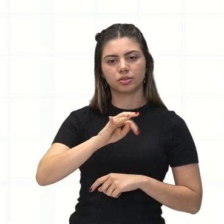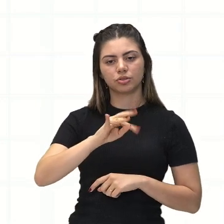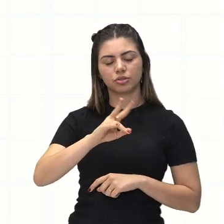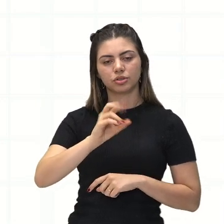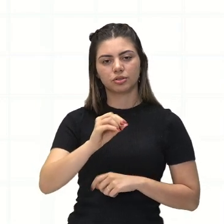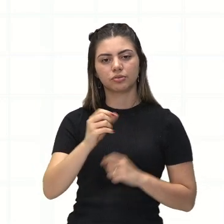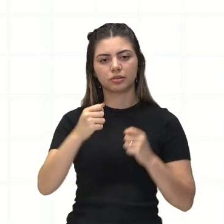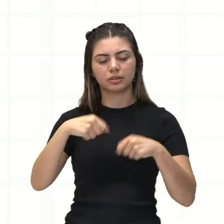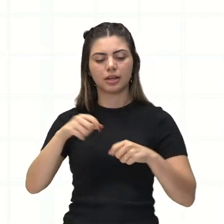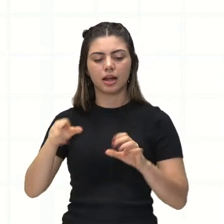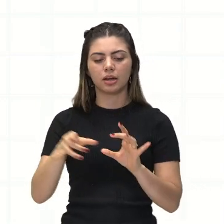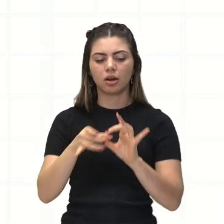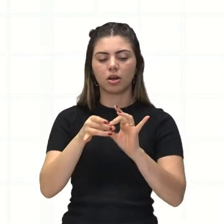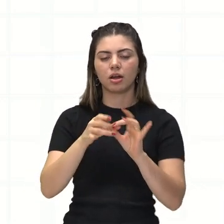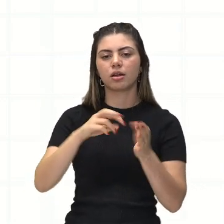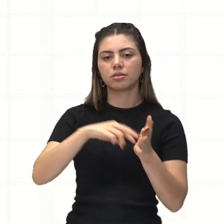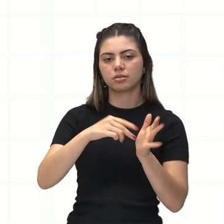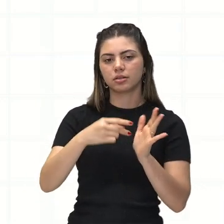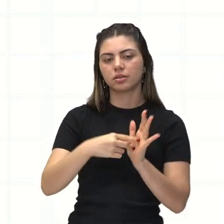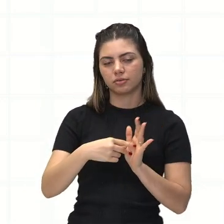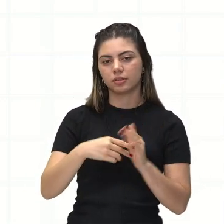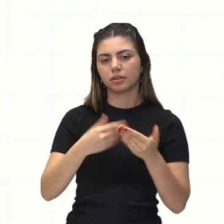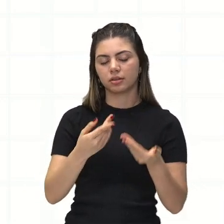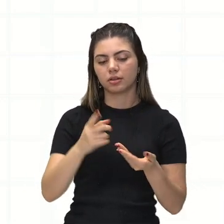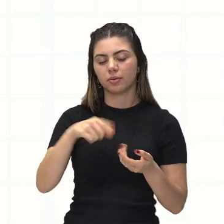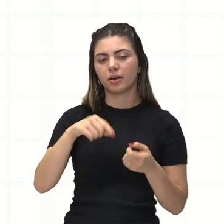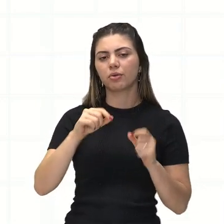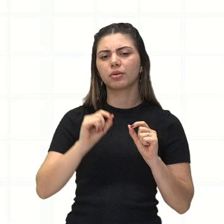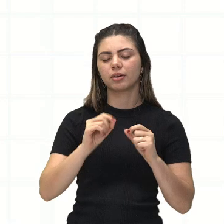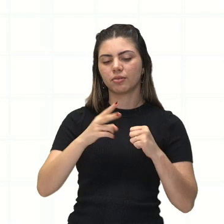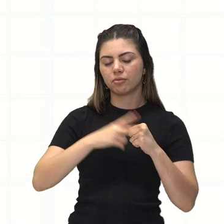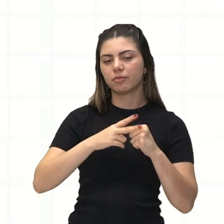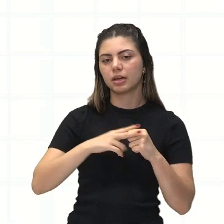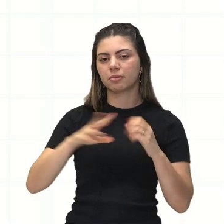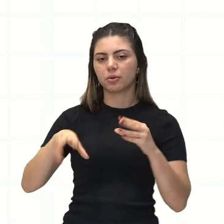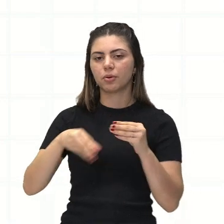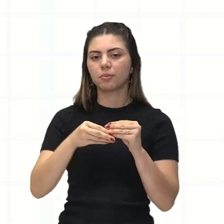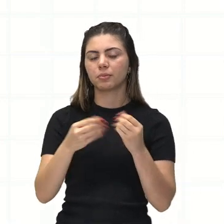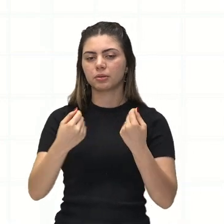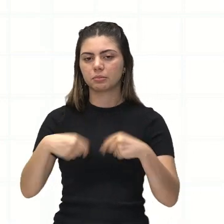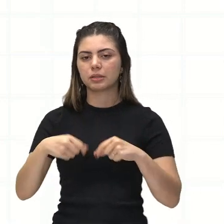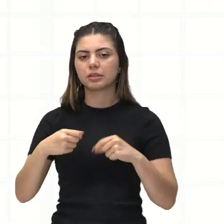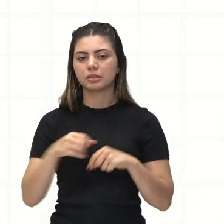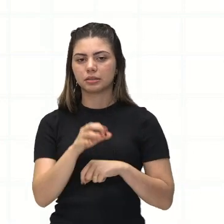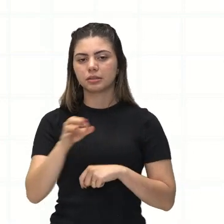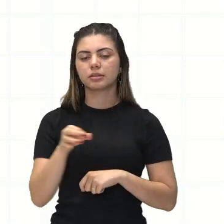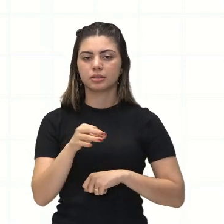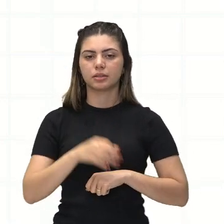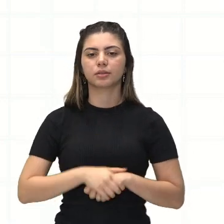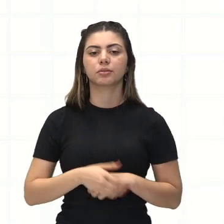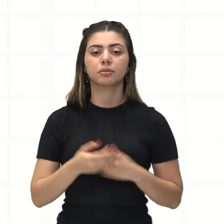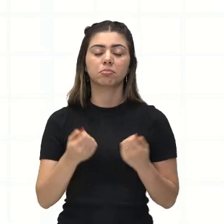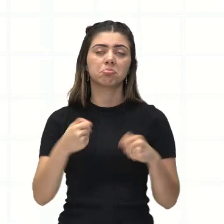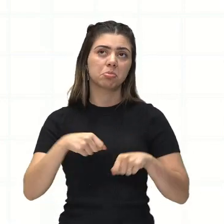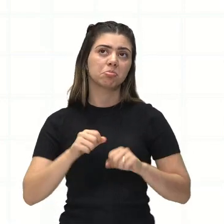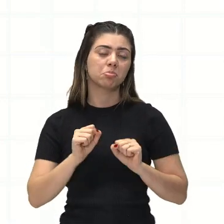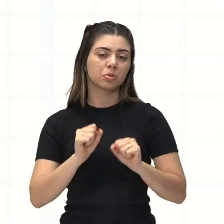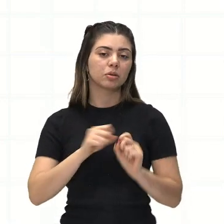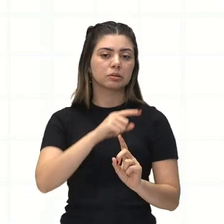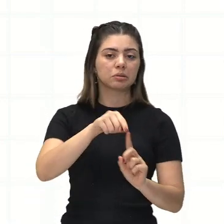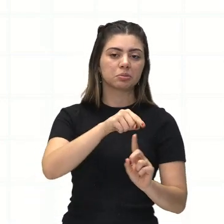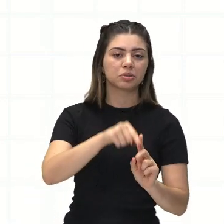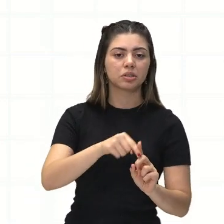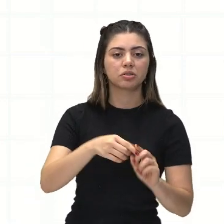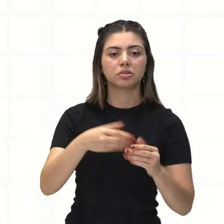verbo transitivo, ou seja, um verbo que precisa de complemento, indicando o alvo, o destinatário, o objetivo ou a extensão da